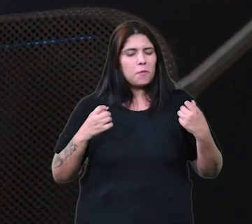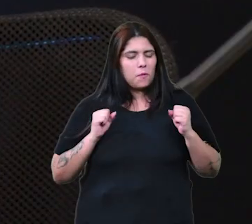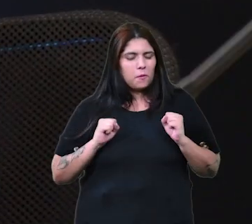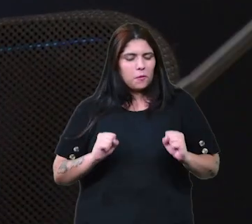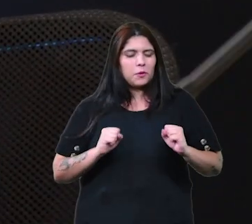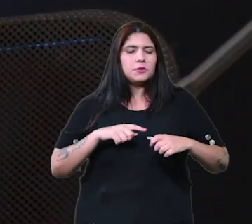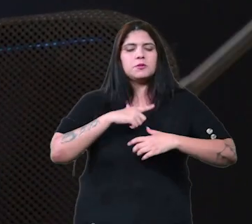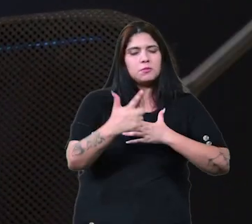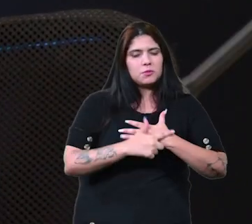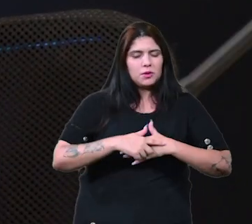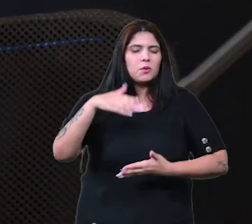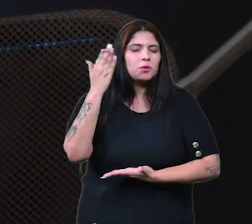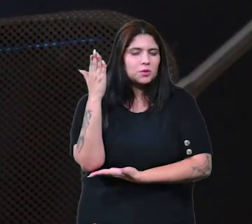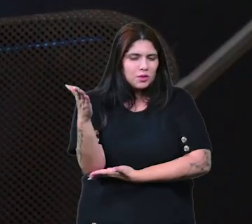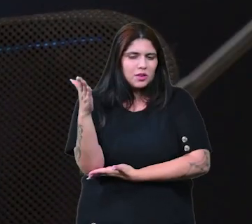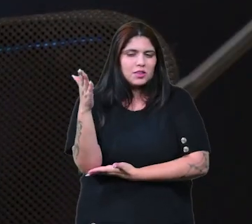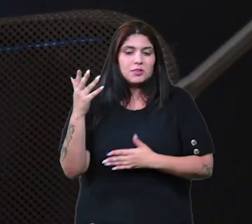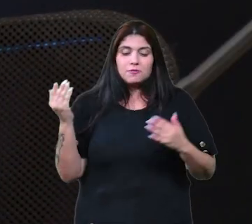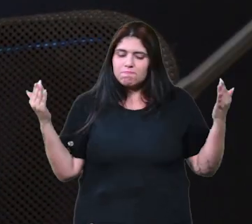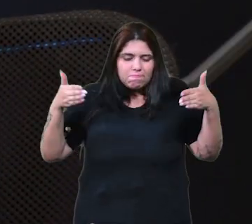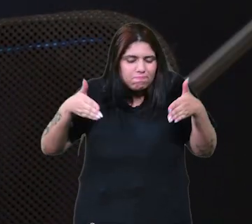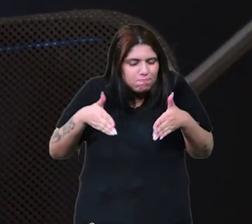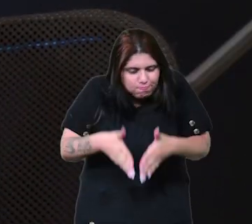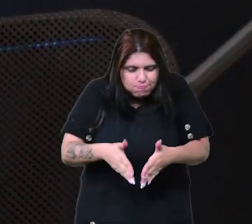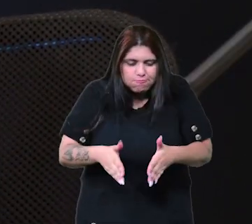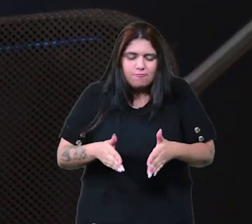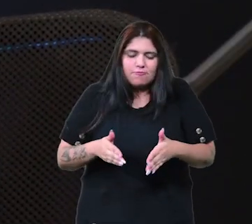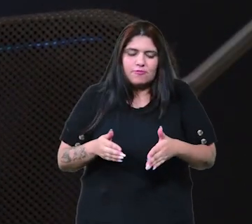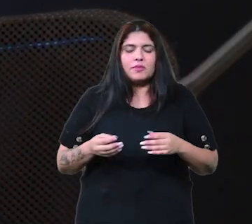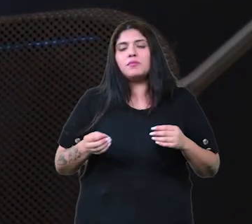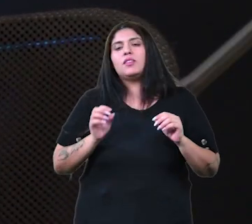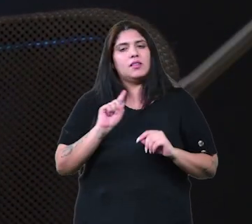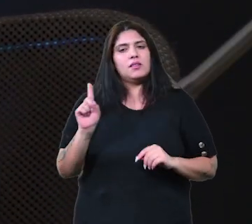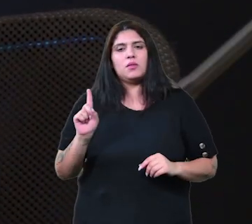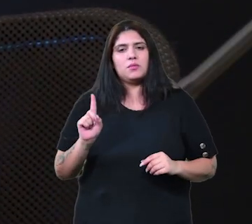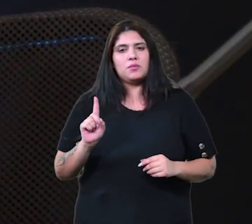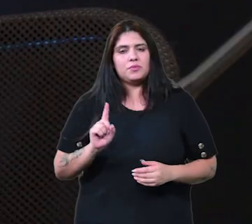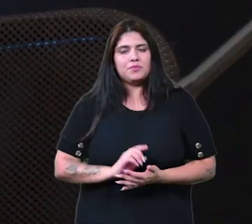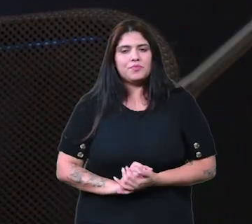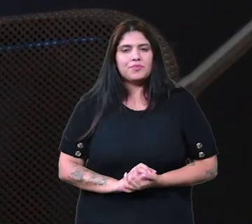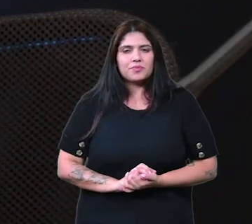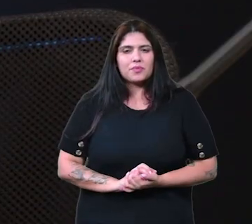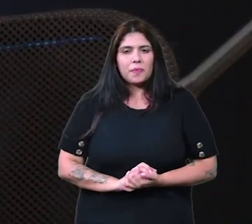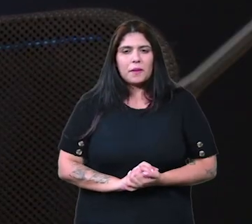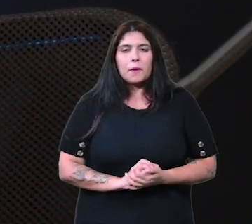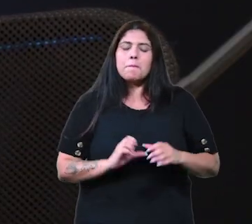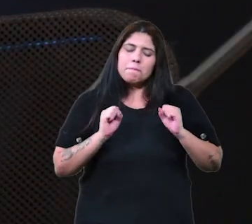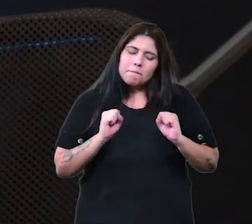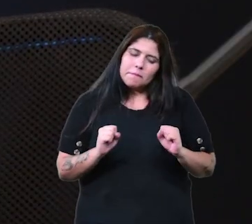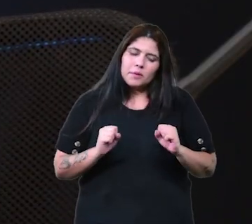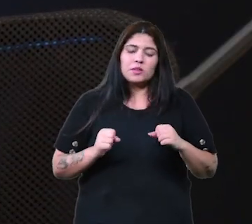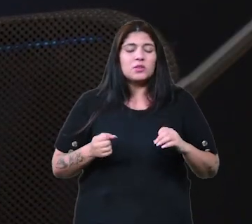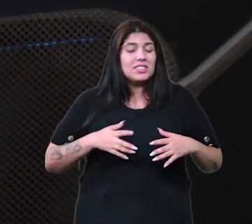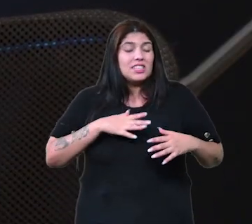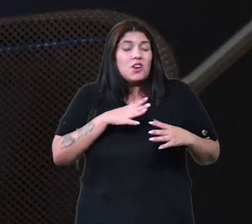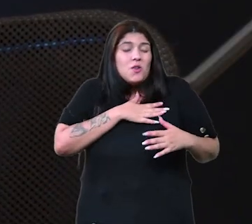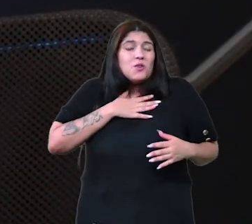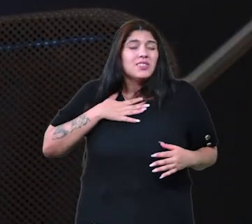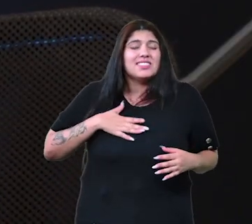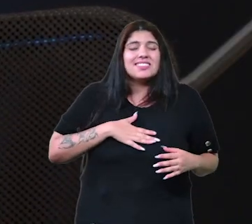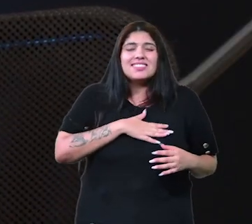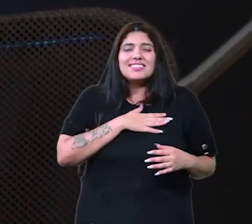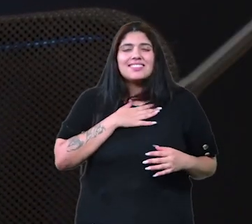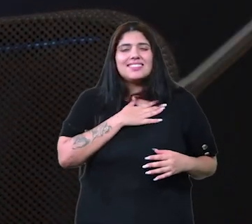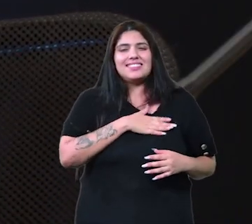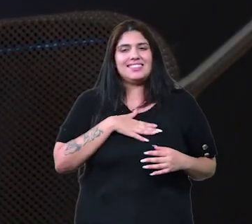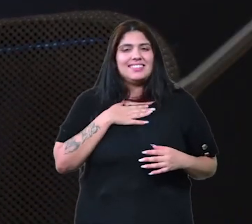exclusiva. Mas eu acho que o principal fator é isso, é gostar de fazer aquilo ali, gostar de estar ali, gostar de estar